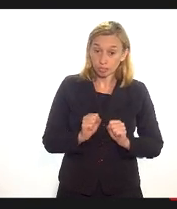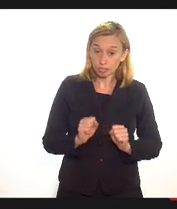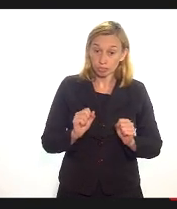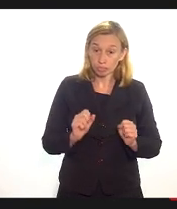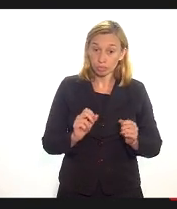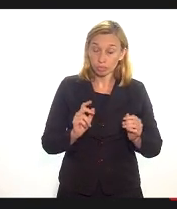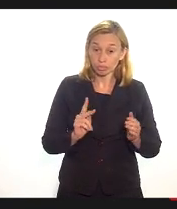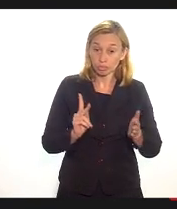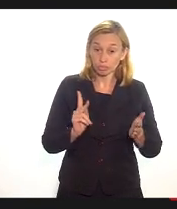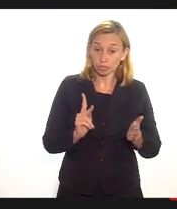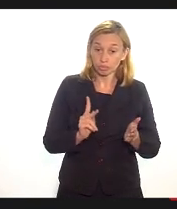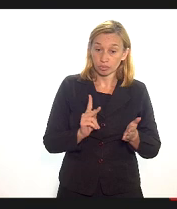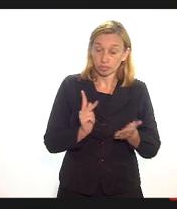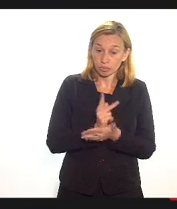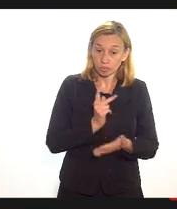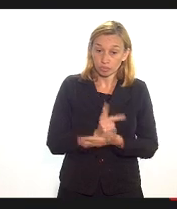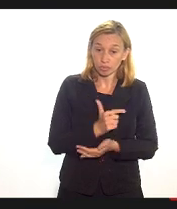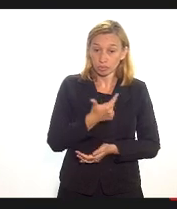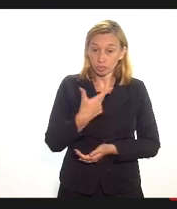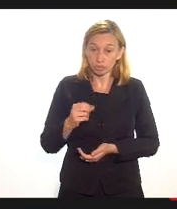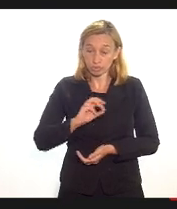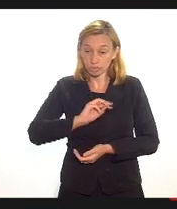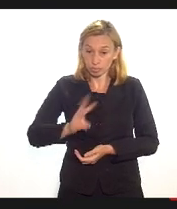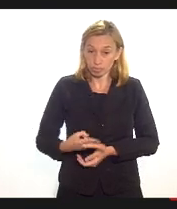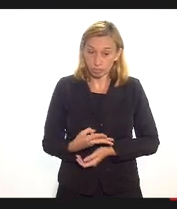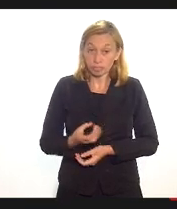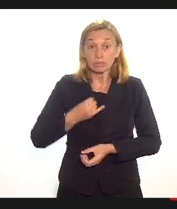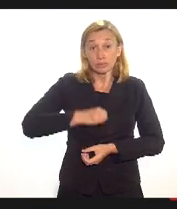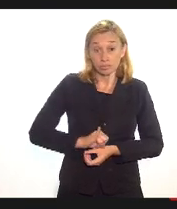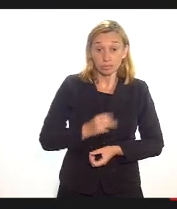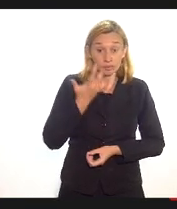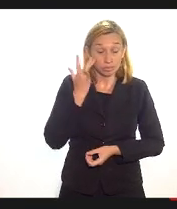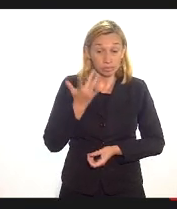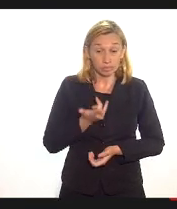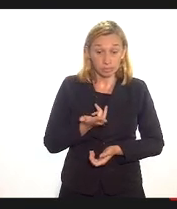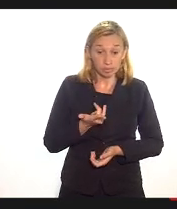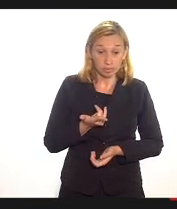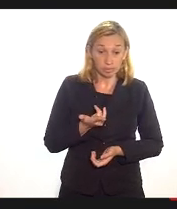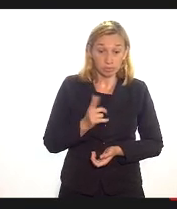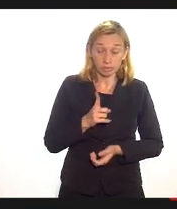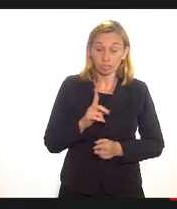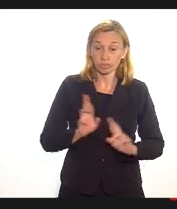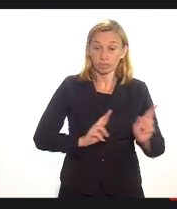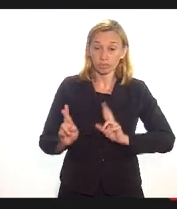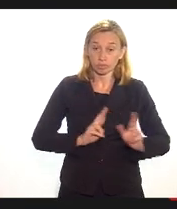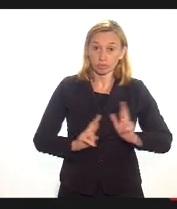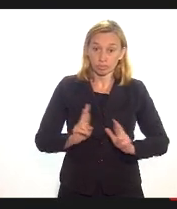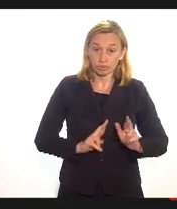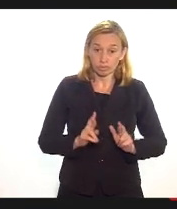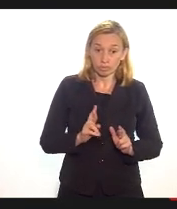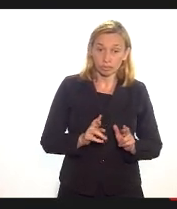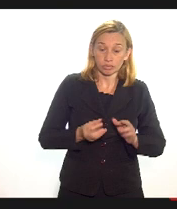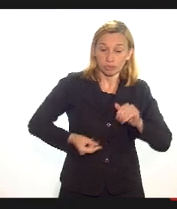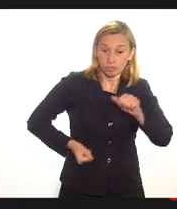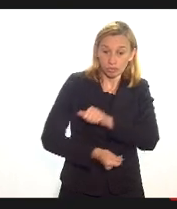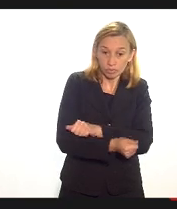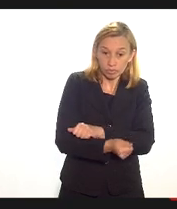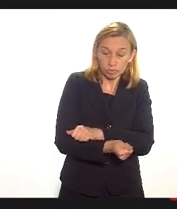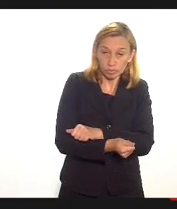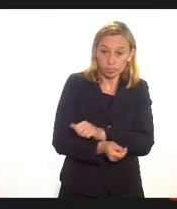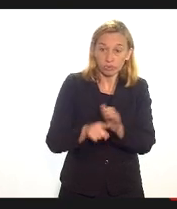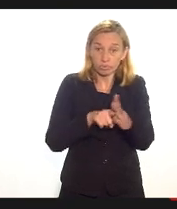de 10 bilhões. E aí, se a gente considerar esse, obviamente que não relacionado apenas aos investimentos em